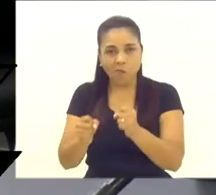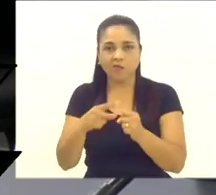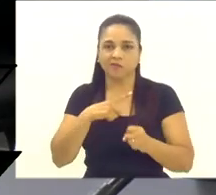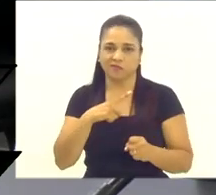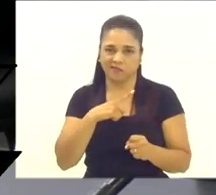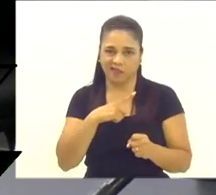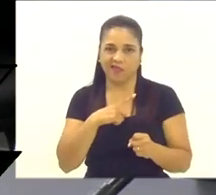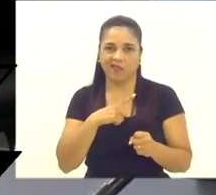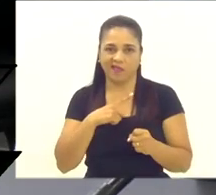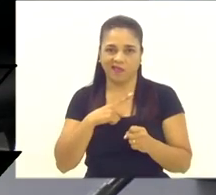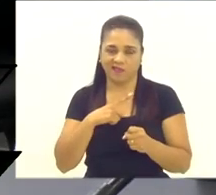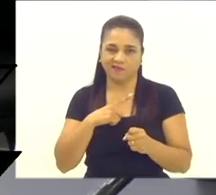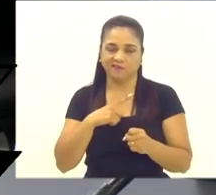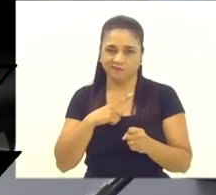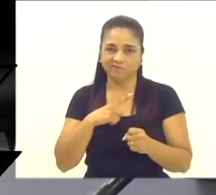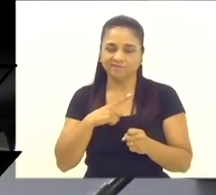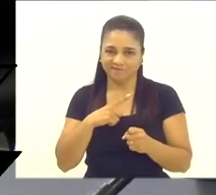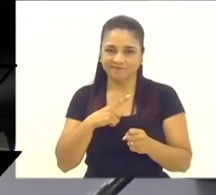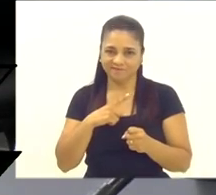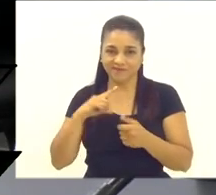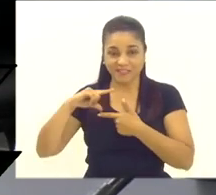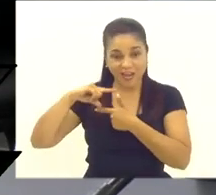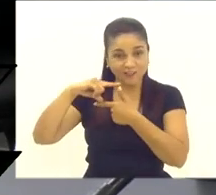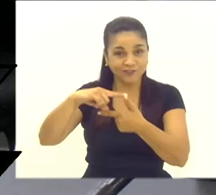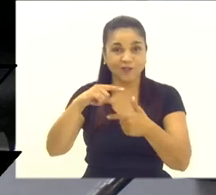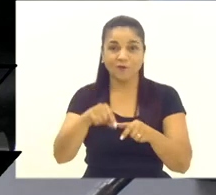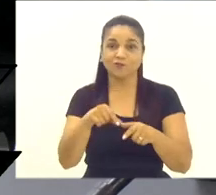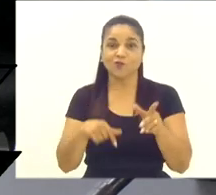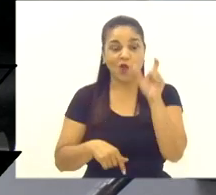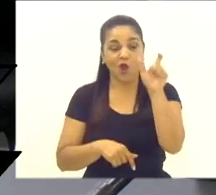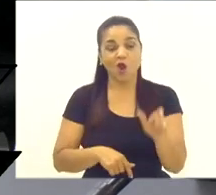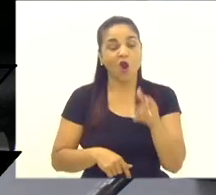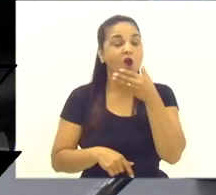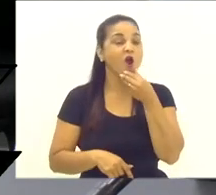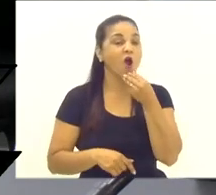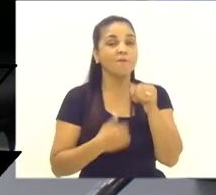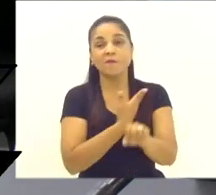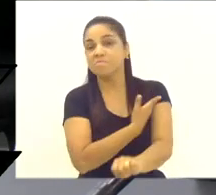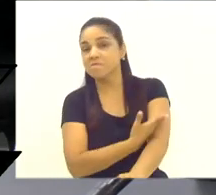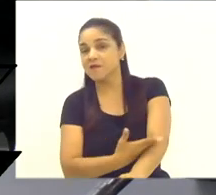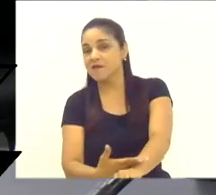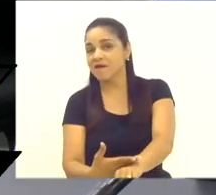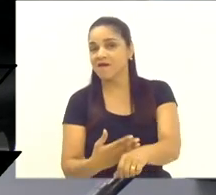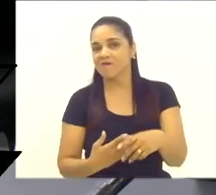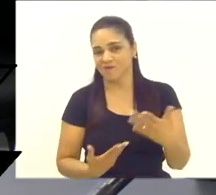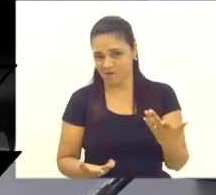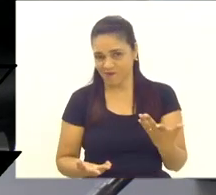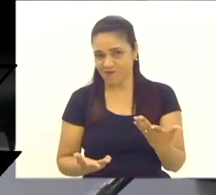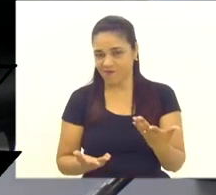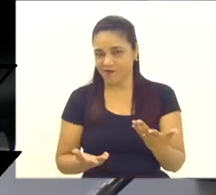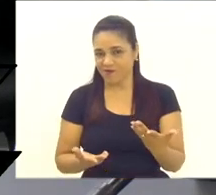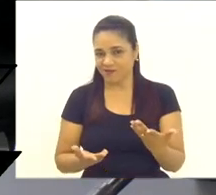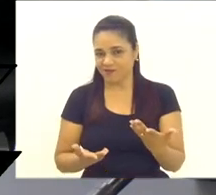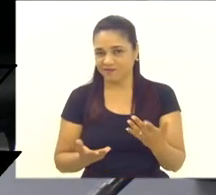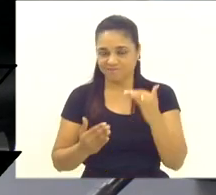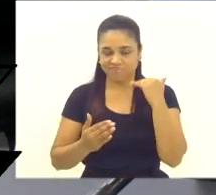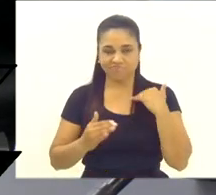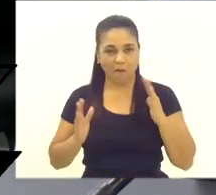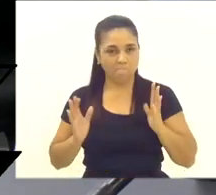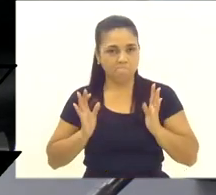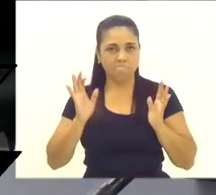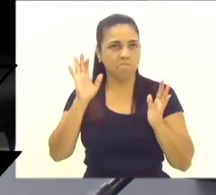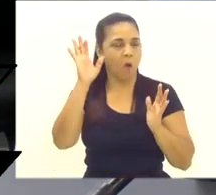tradicionalmente são espaços né dos homens brancos da Elite